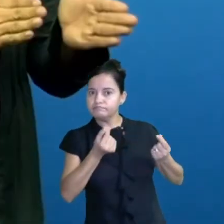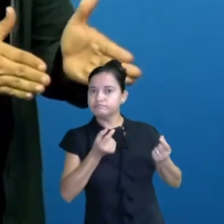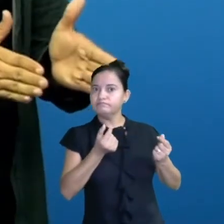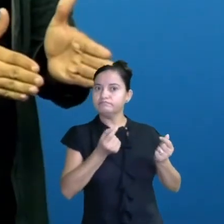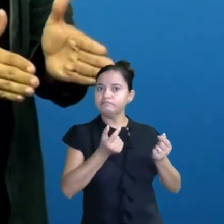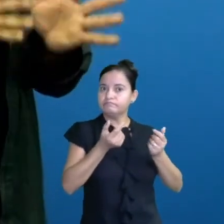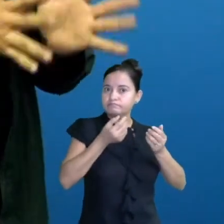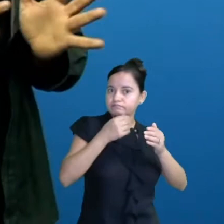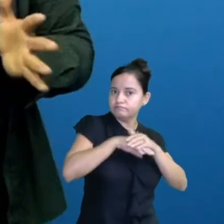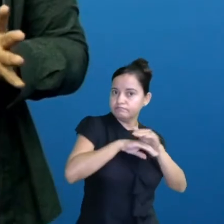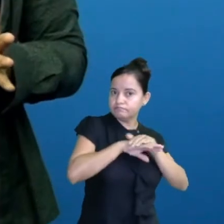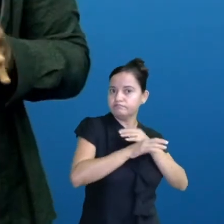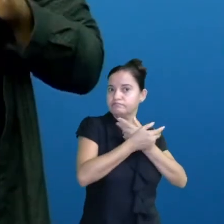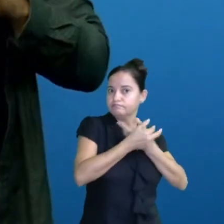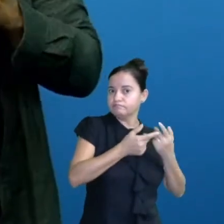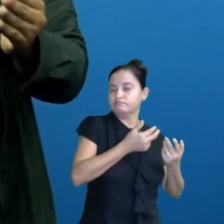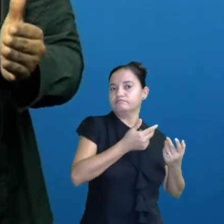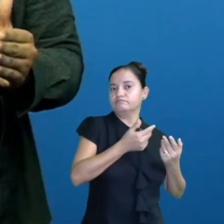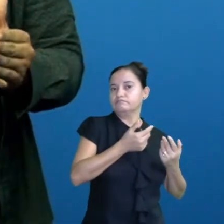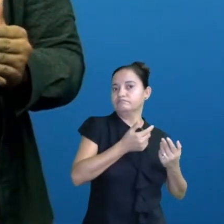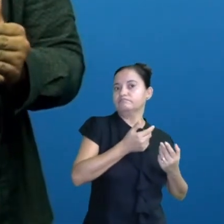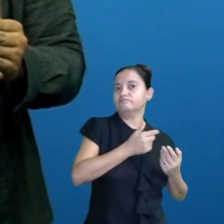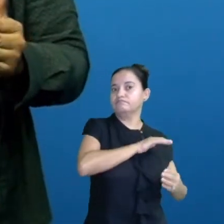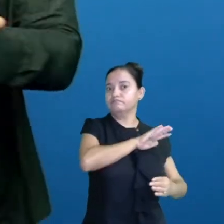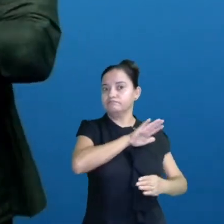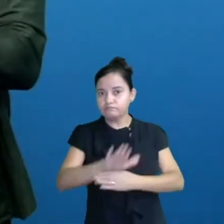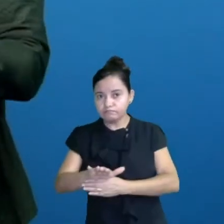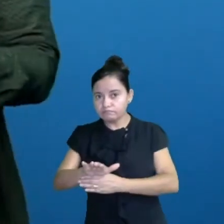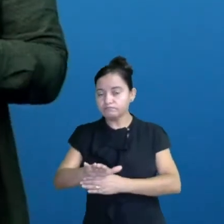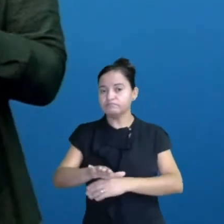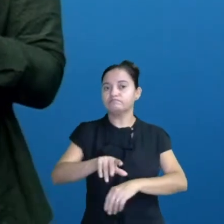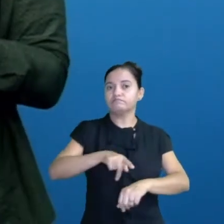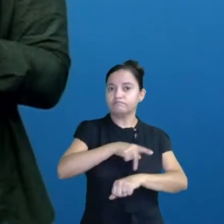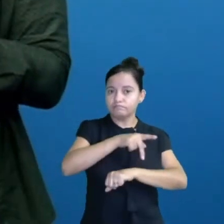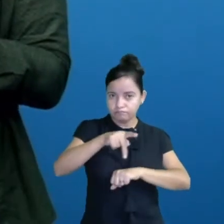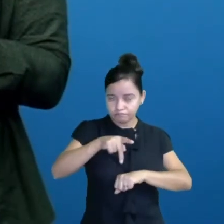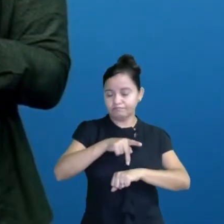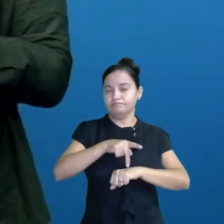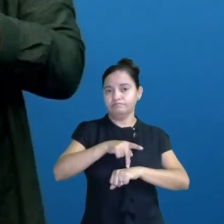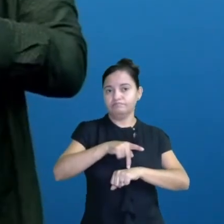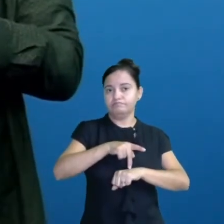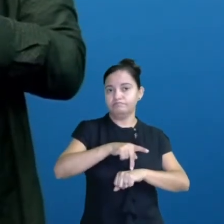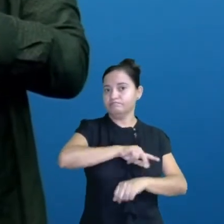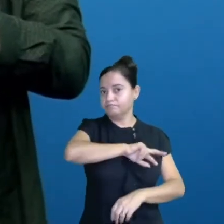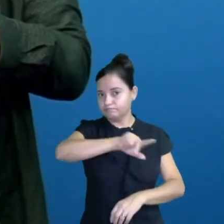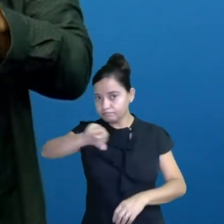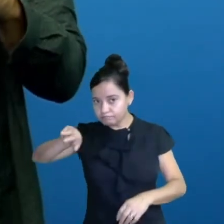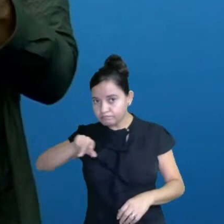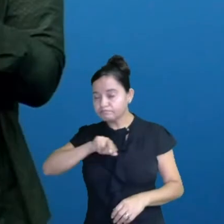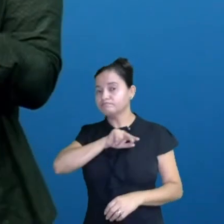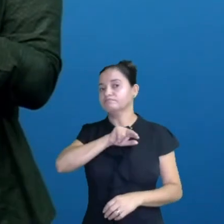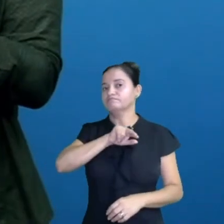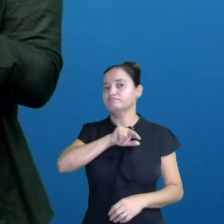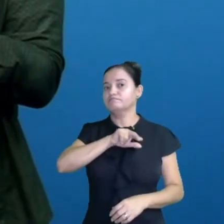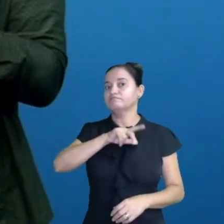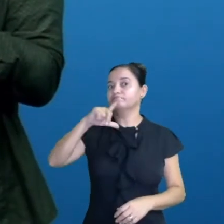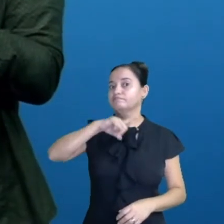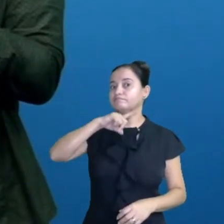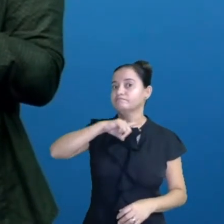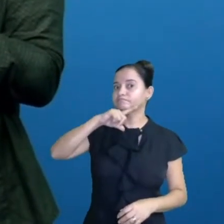os países em desenvolvimento, os países emergentes. Porque tinha que ter essa compensação, tinha que ter essa